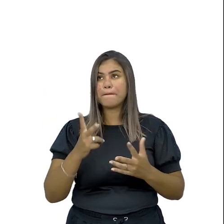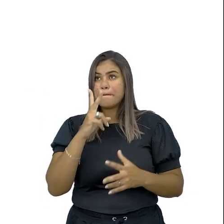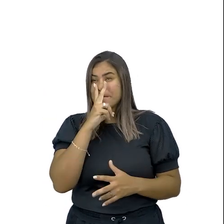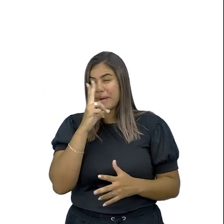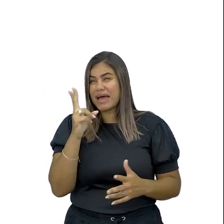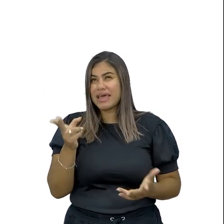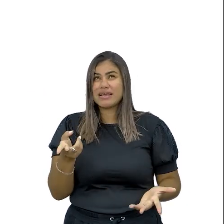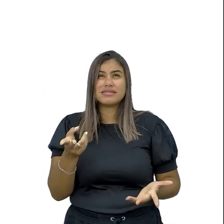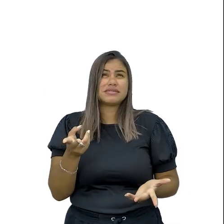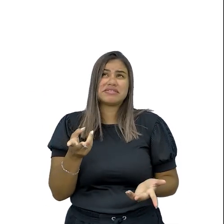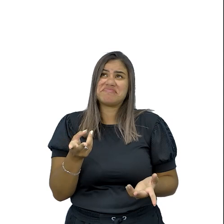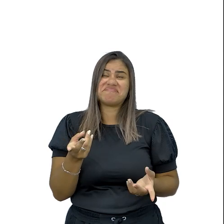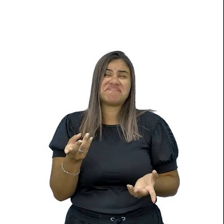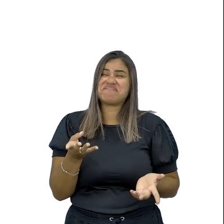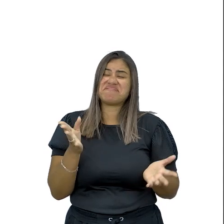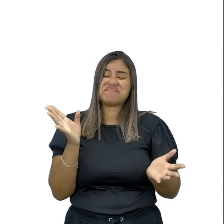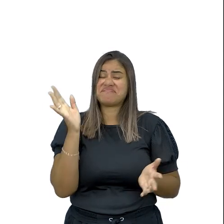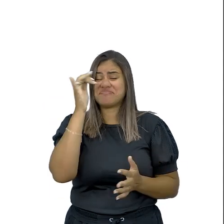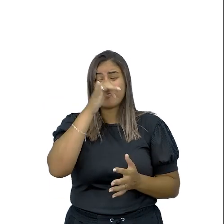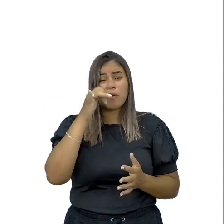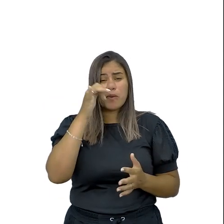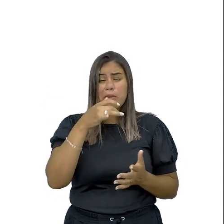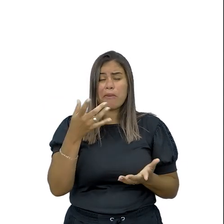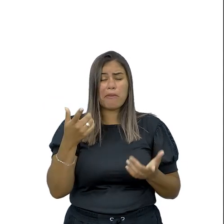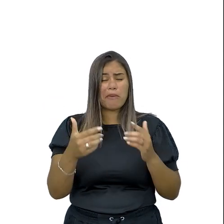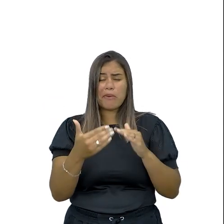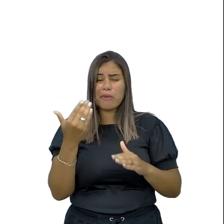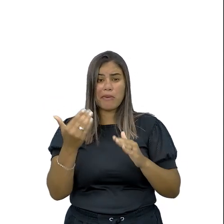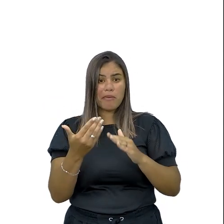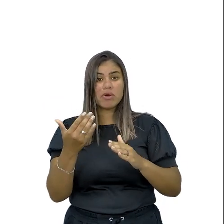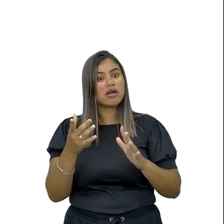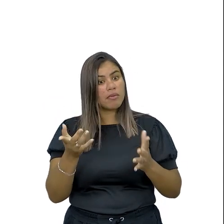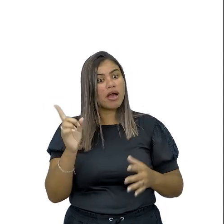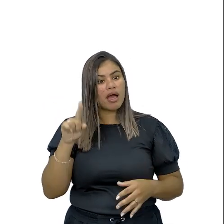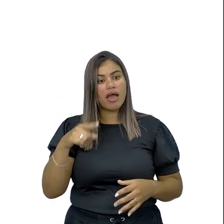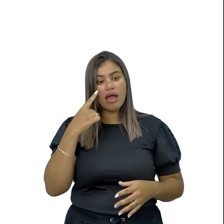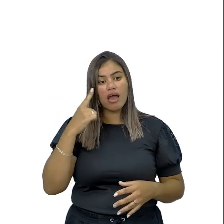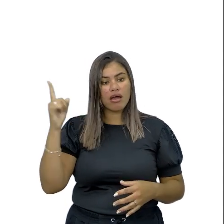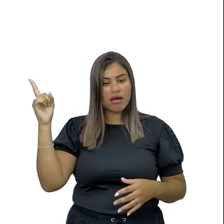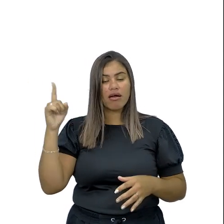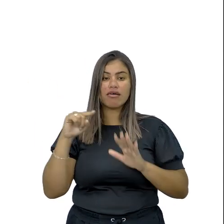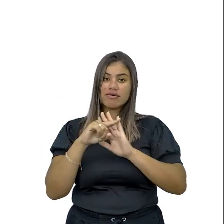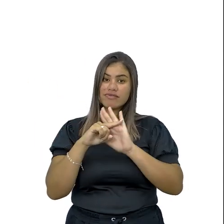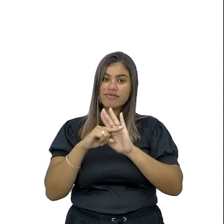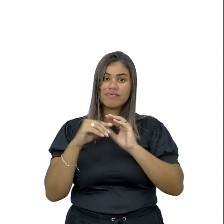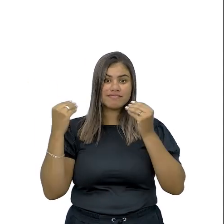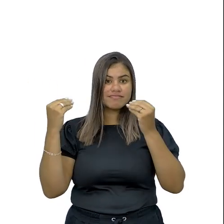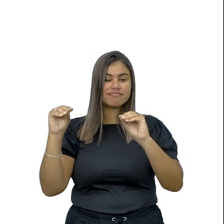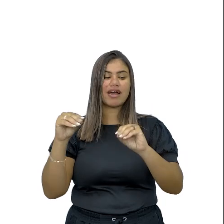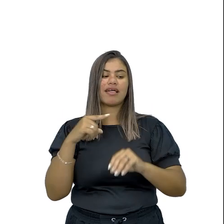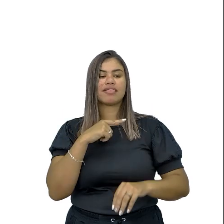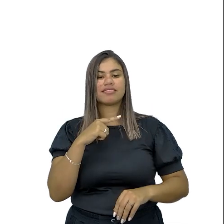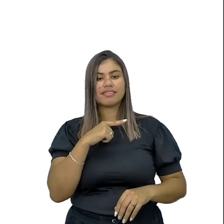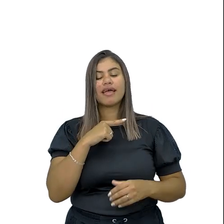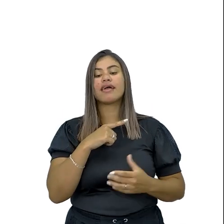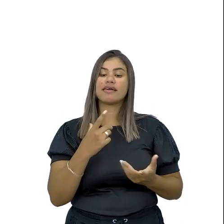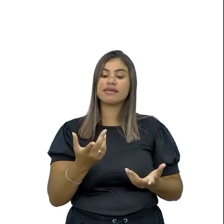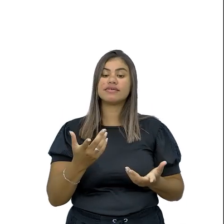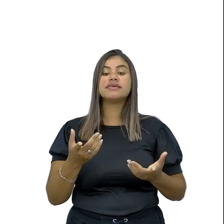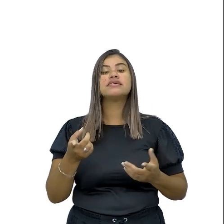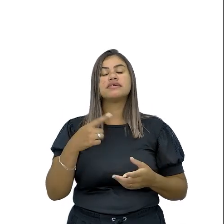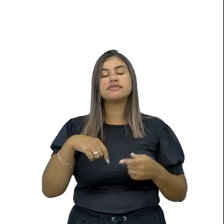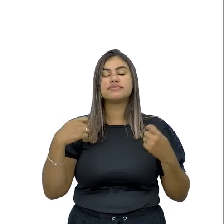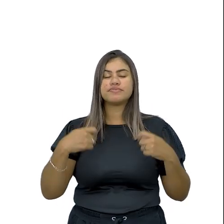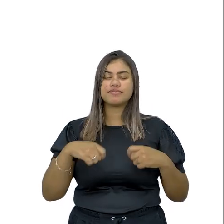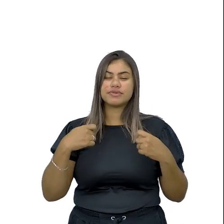assim que é algo tão distante da nossa realidade. Não é, está aqui, está posto. Ele aparece no nosso material. O que a gente precisa